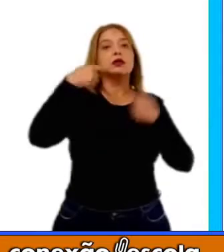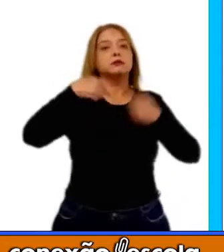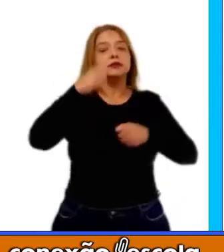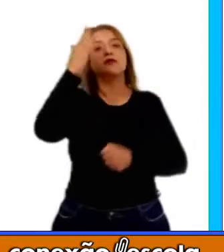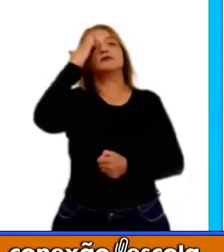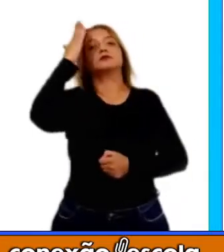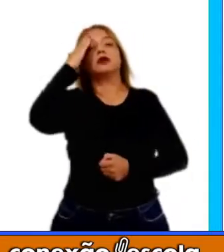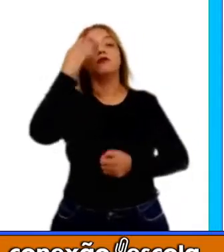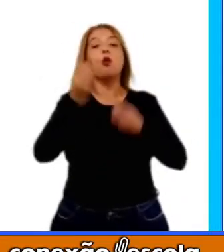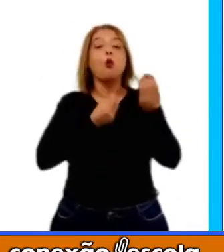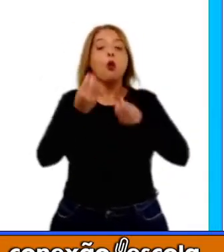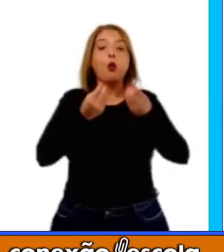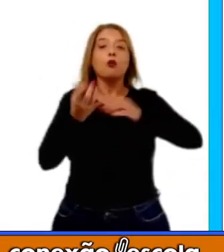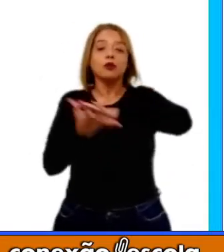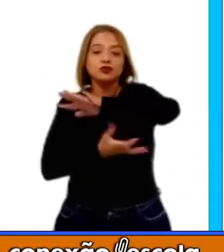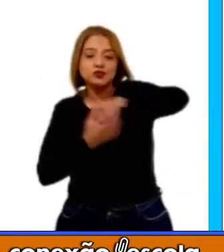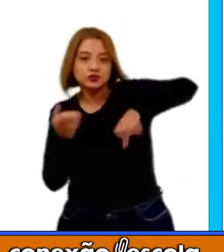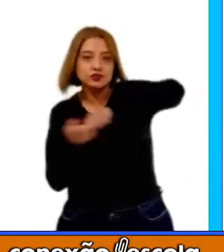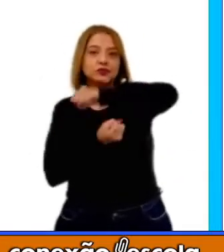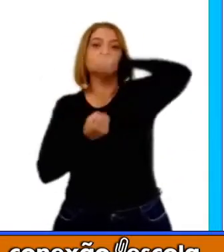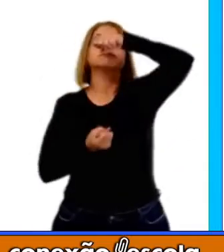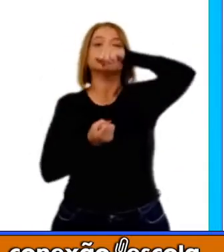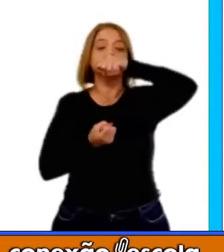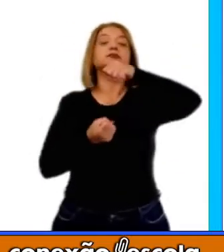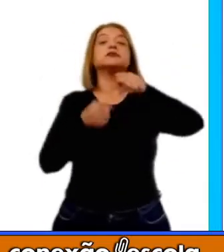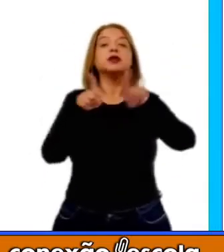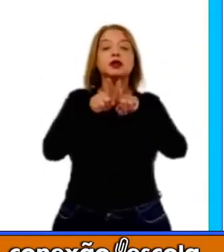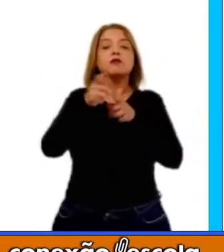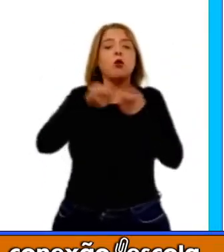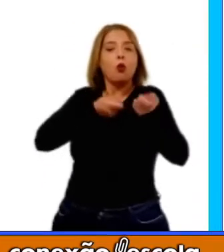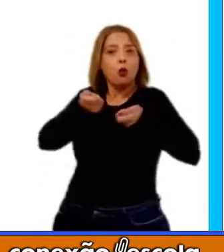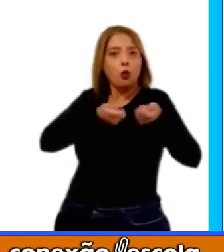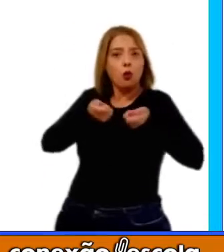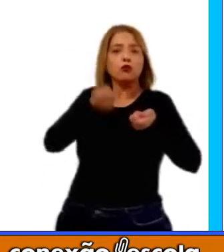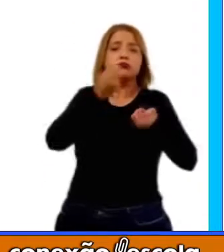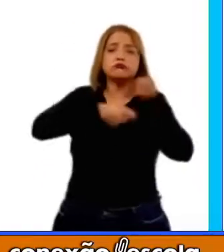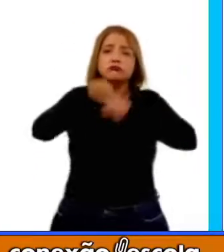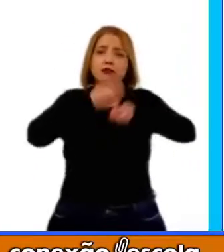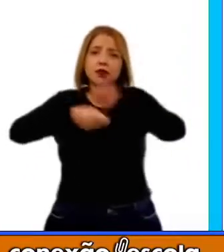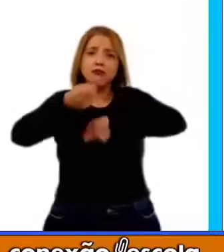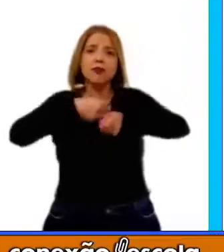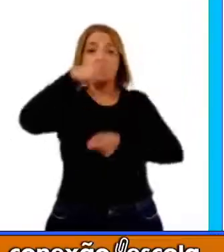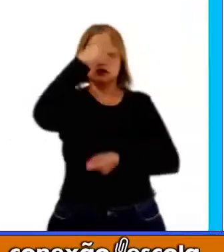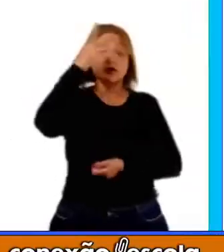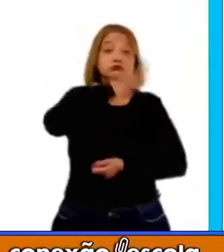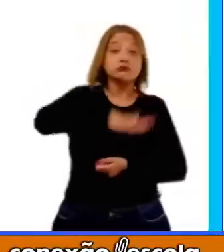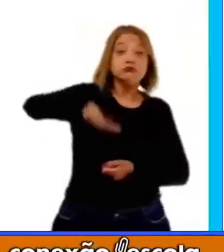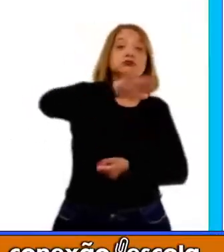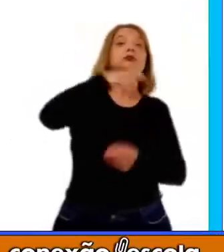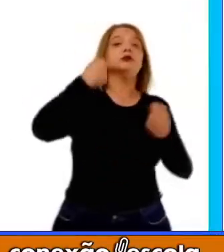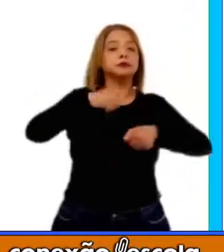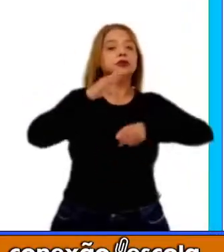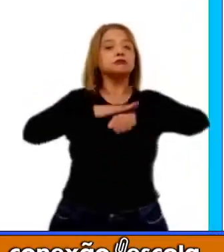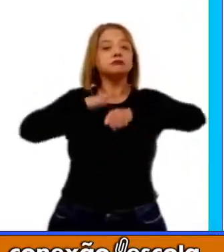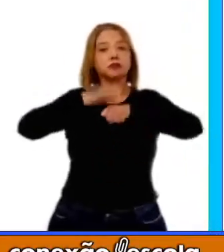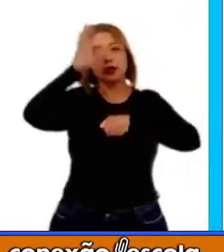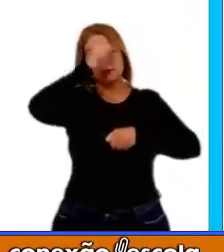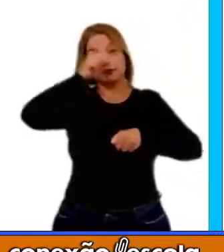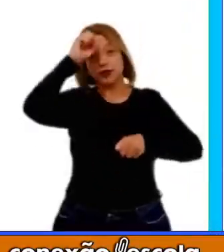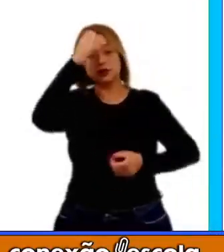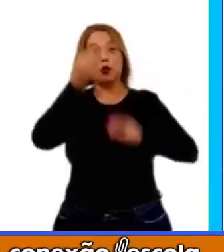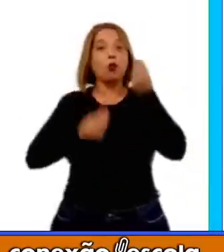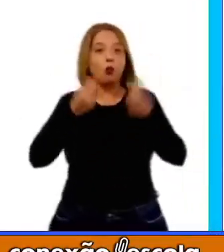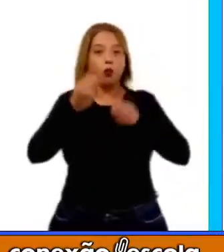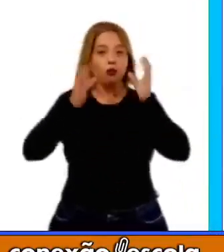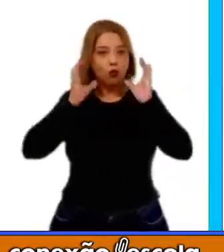da sustentabilidade ambiental, da responsabilidade econômica, né, o benefício econômico para as pessoas também de se adotar essas medidas e